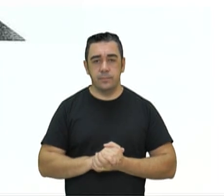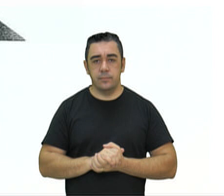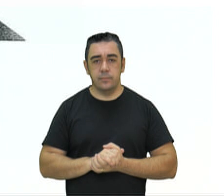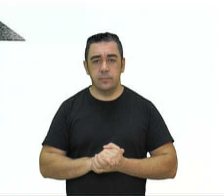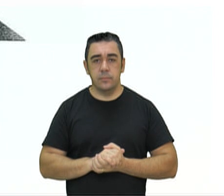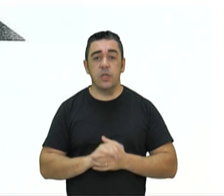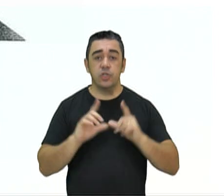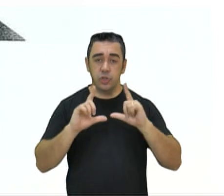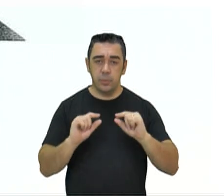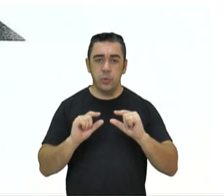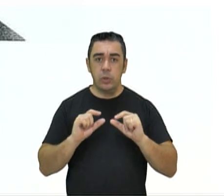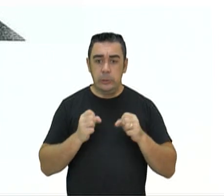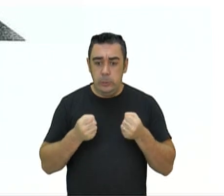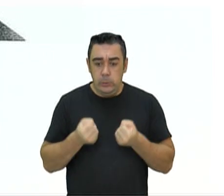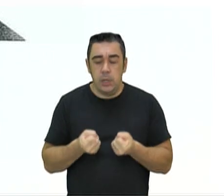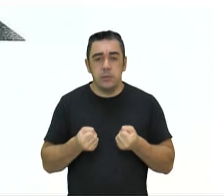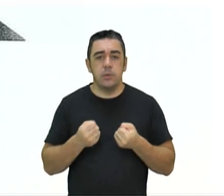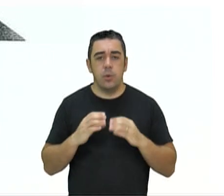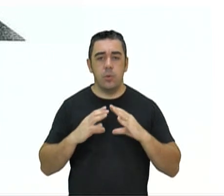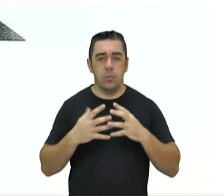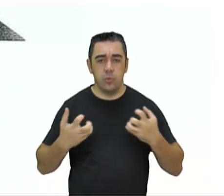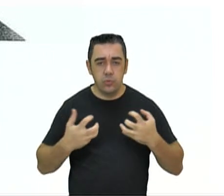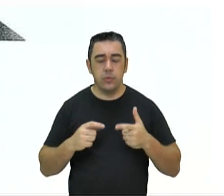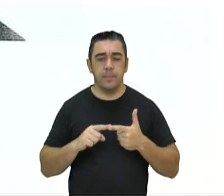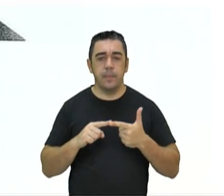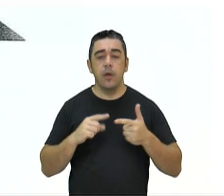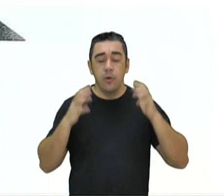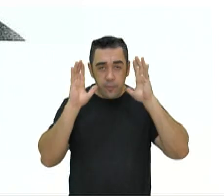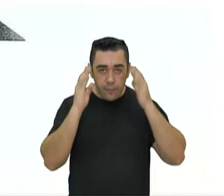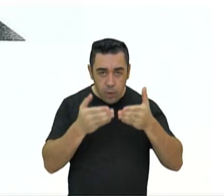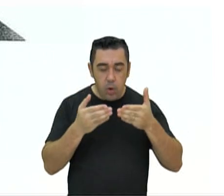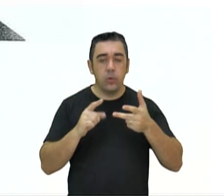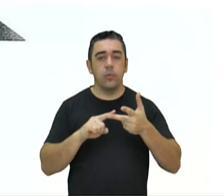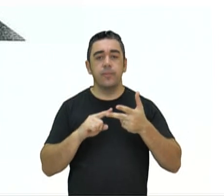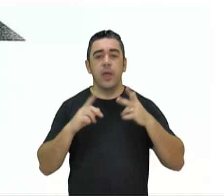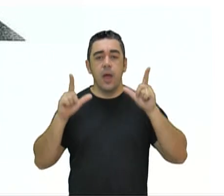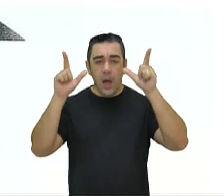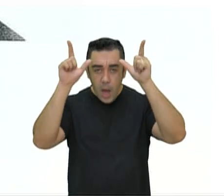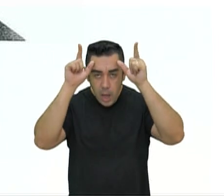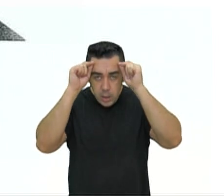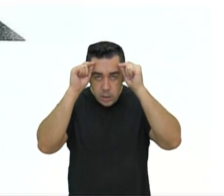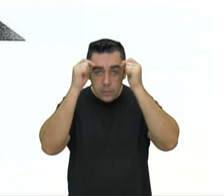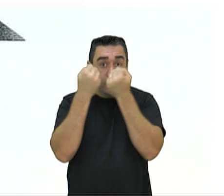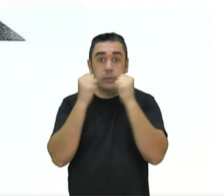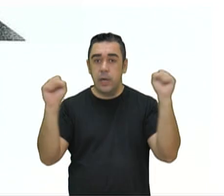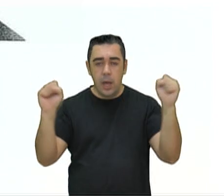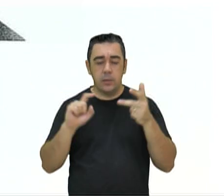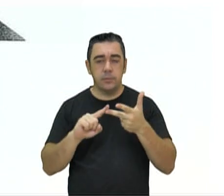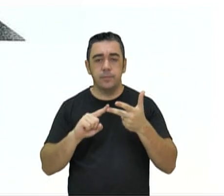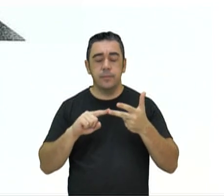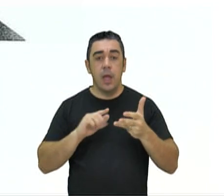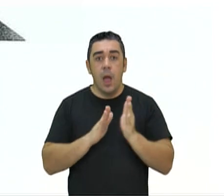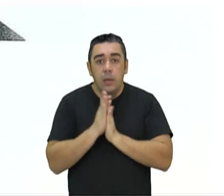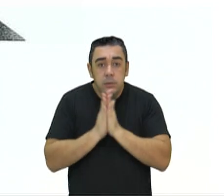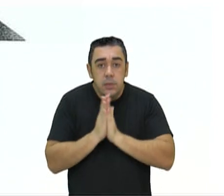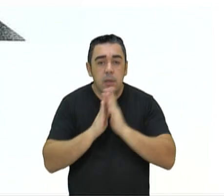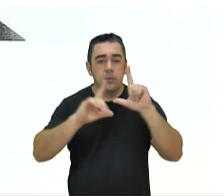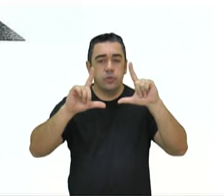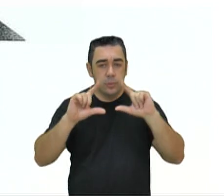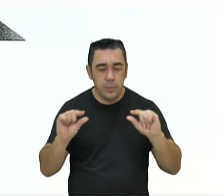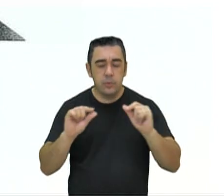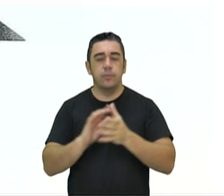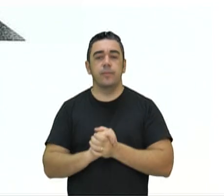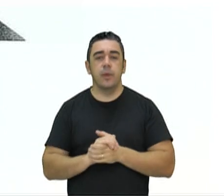tensão muscular, melhora do foco e atenção, alívio do estresse, diminui os níveis de ansiedade,